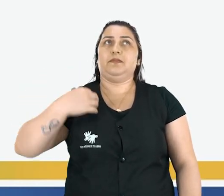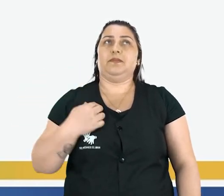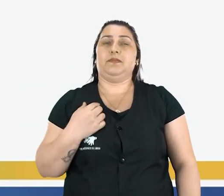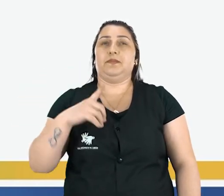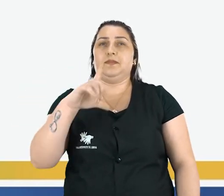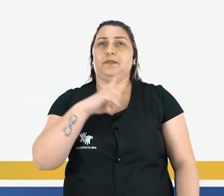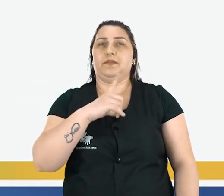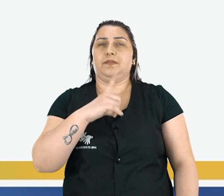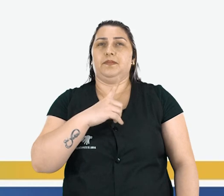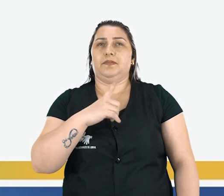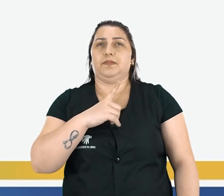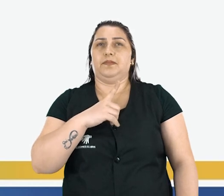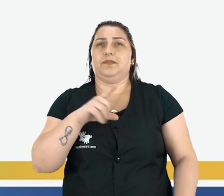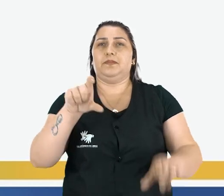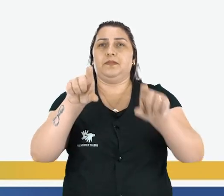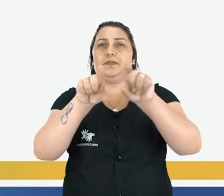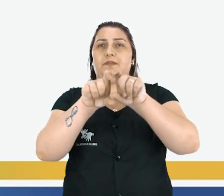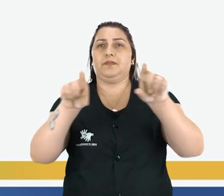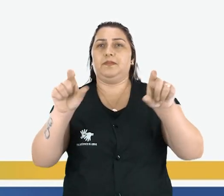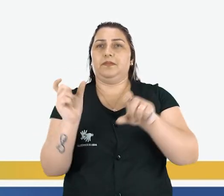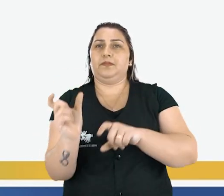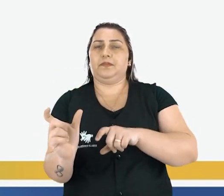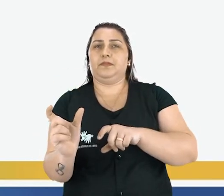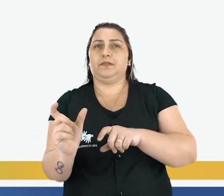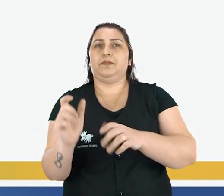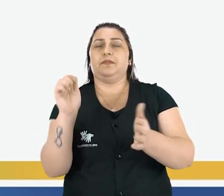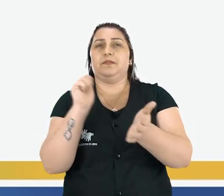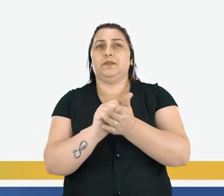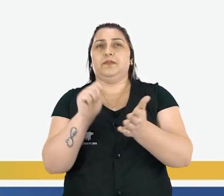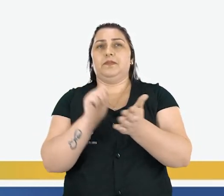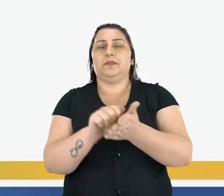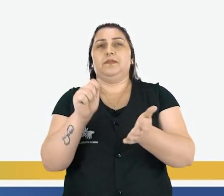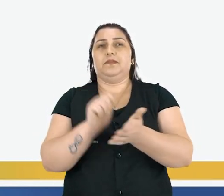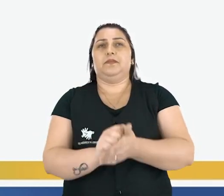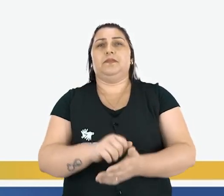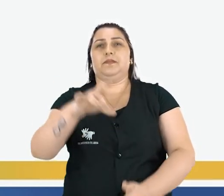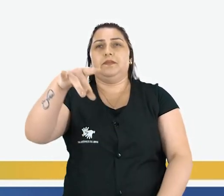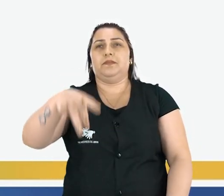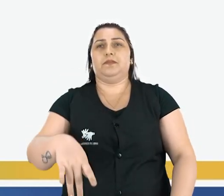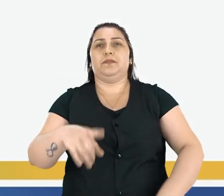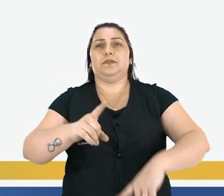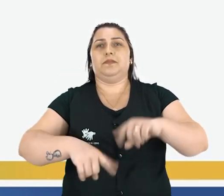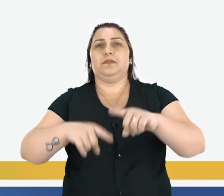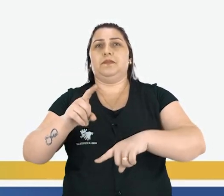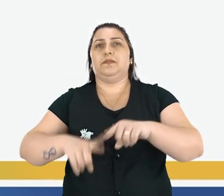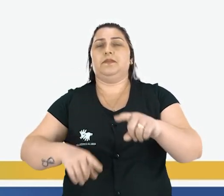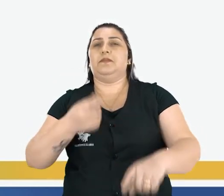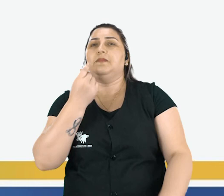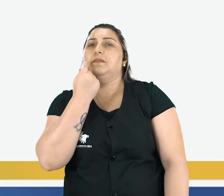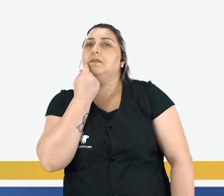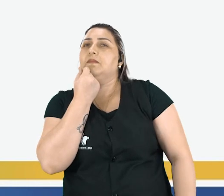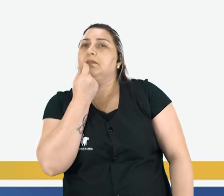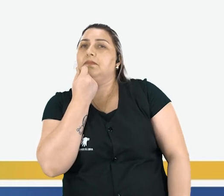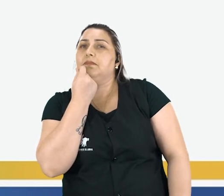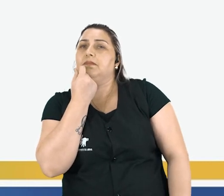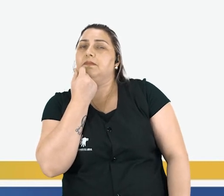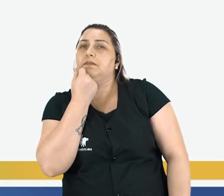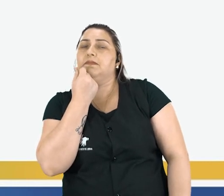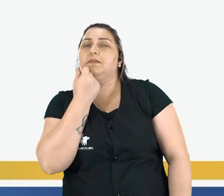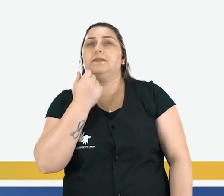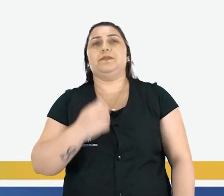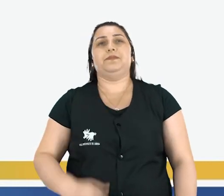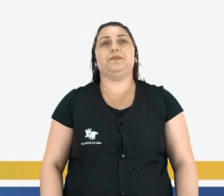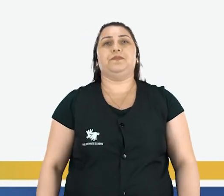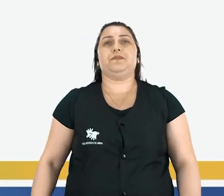Então temos aí a palavra régua vamos escrever o nome do último material e fez